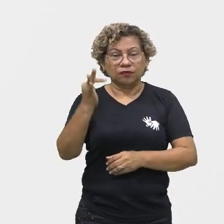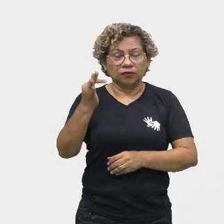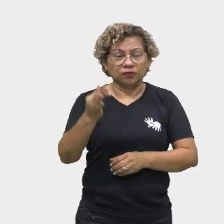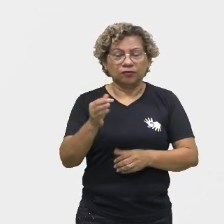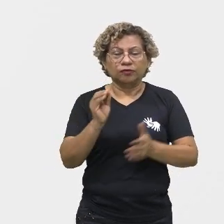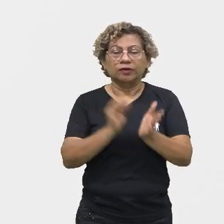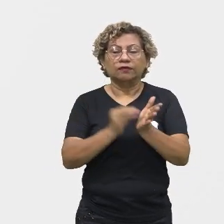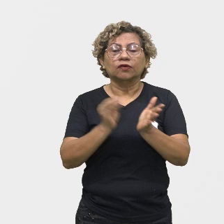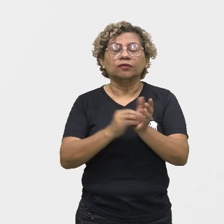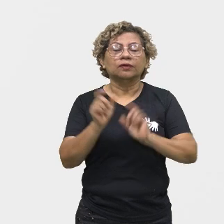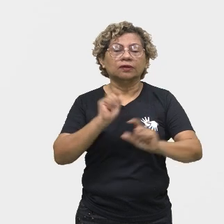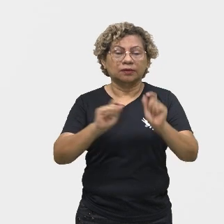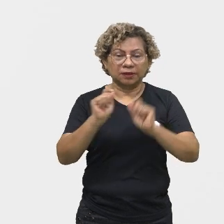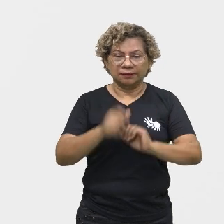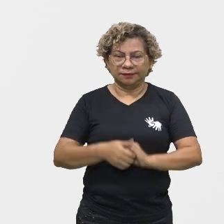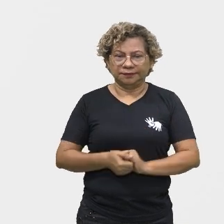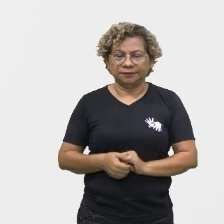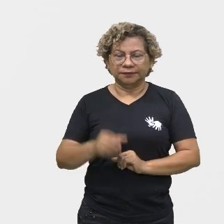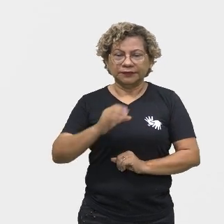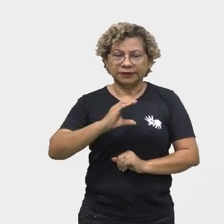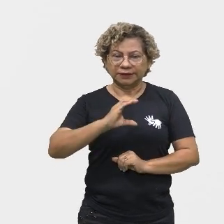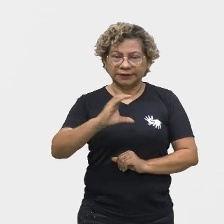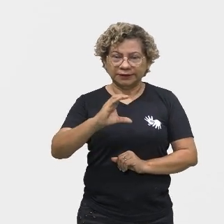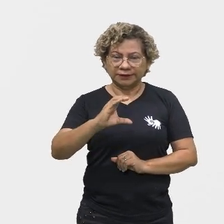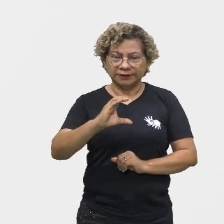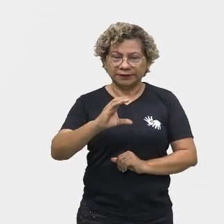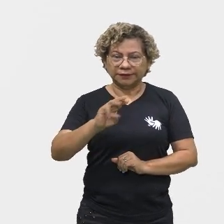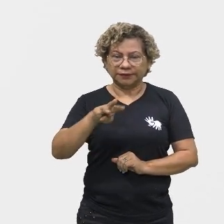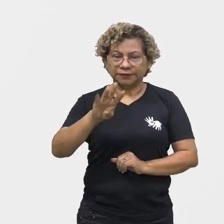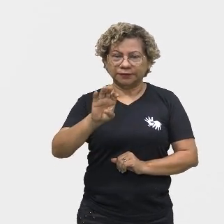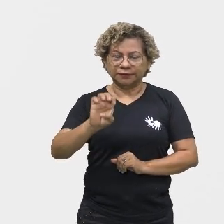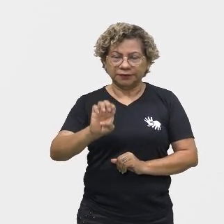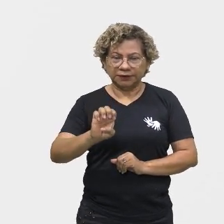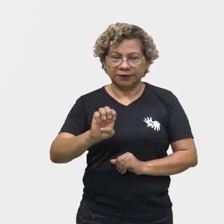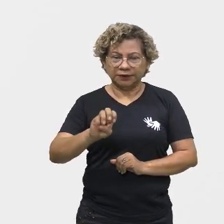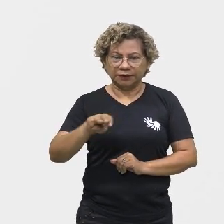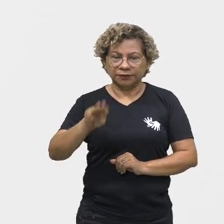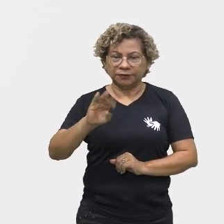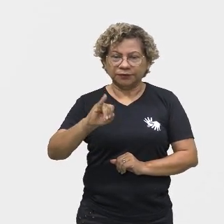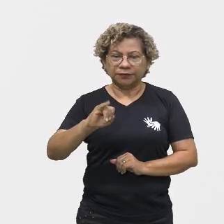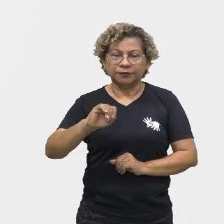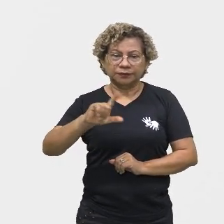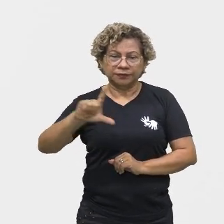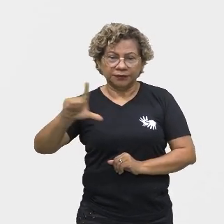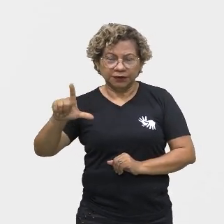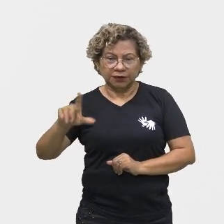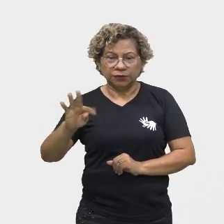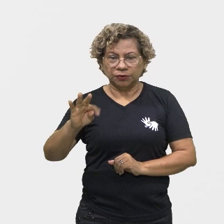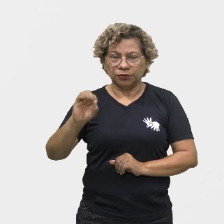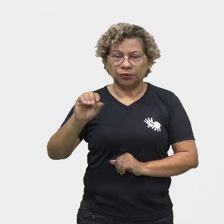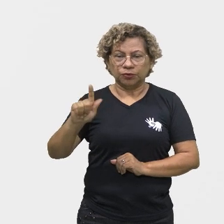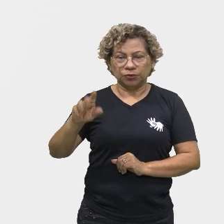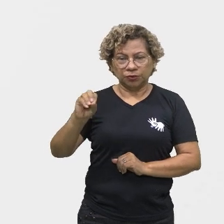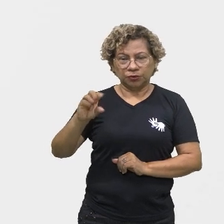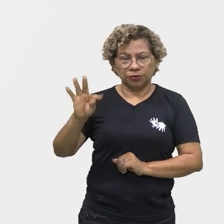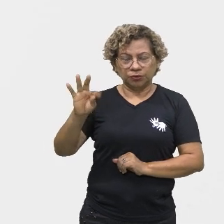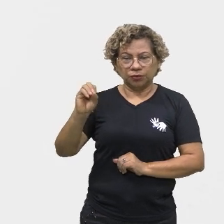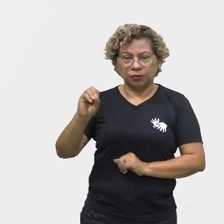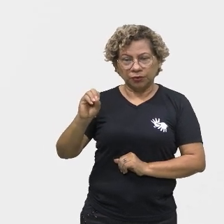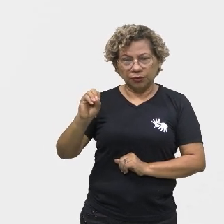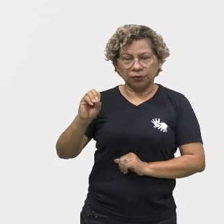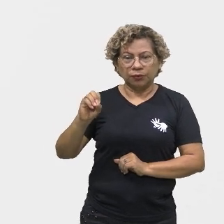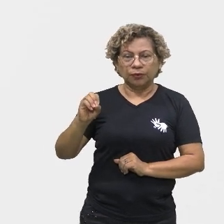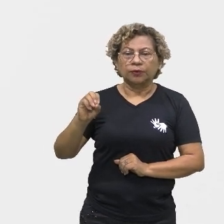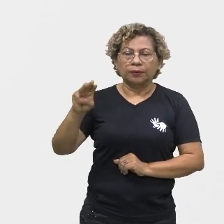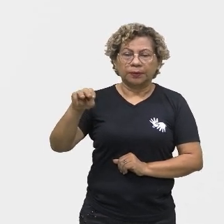aí? Na letra C, we will to go to Mexico. Nós temos aí o que